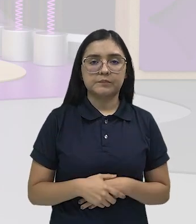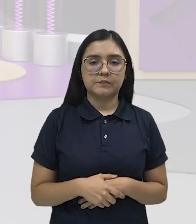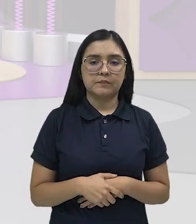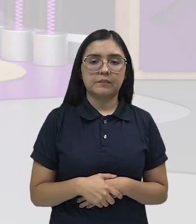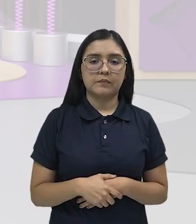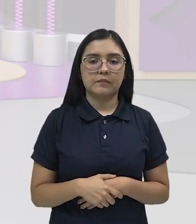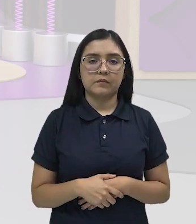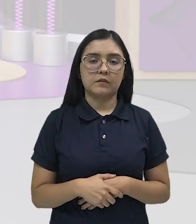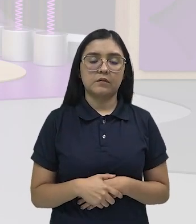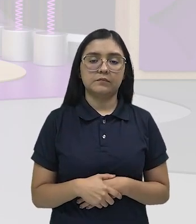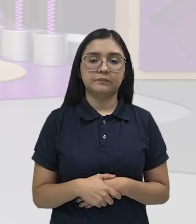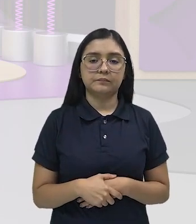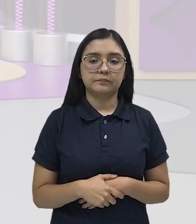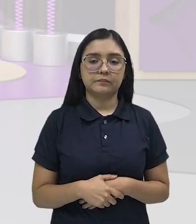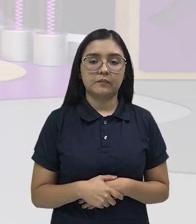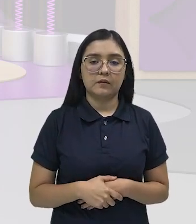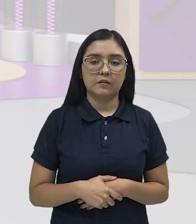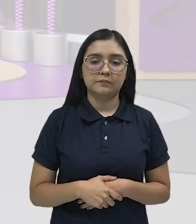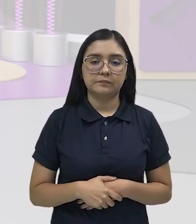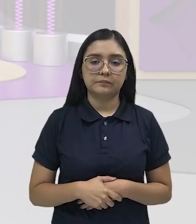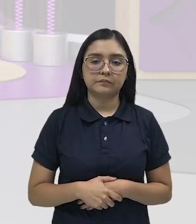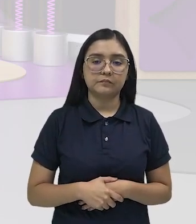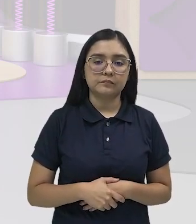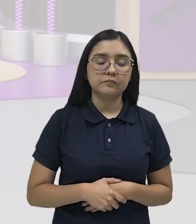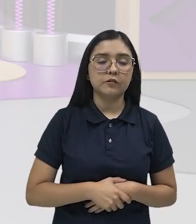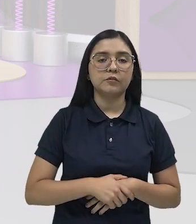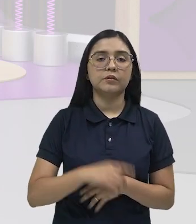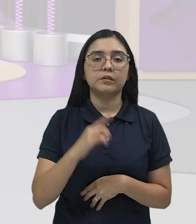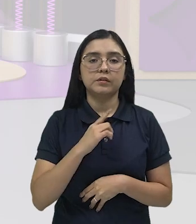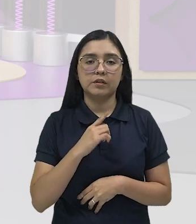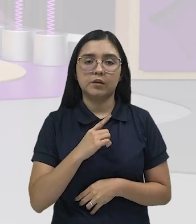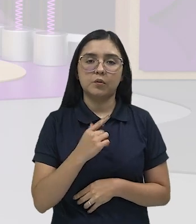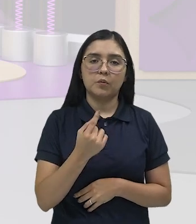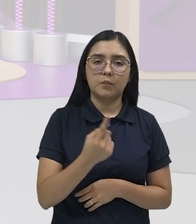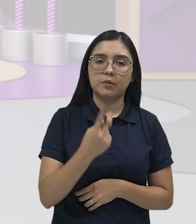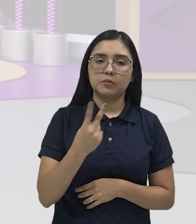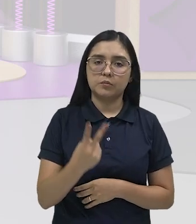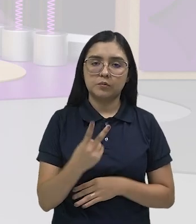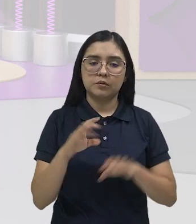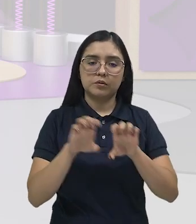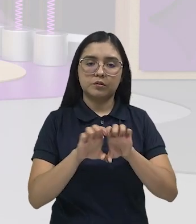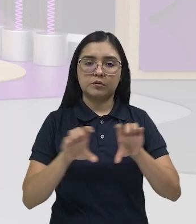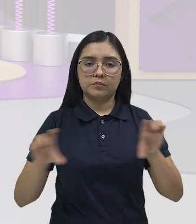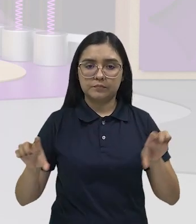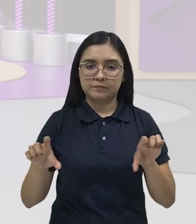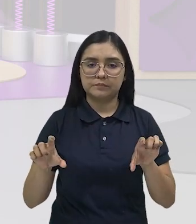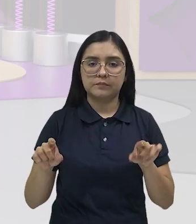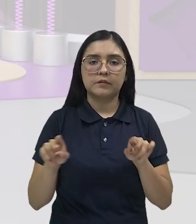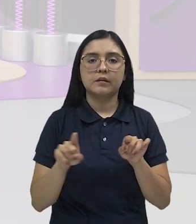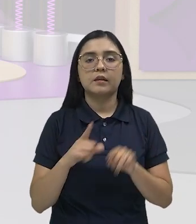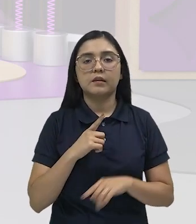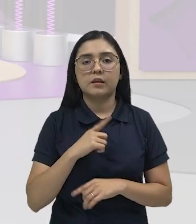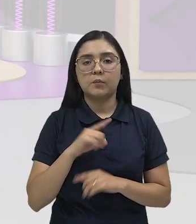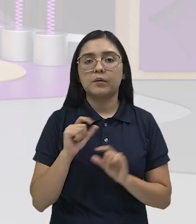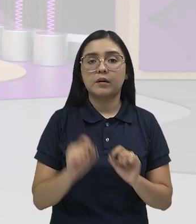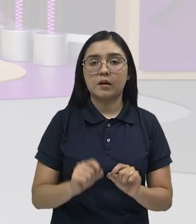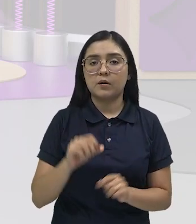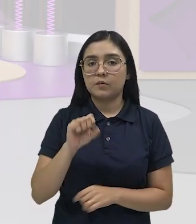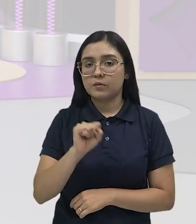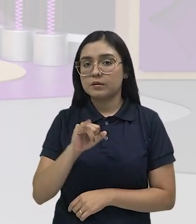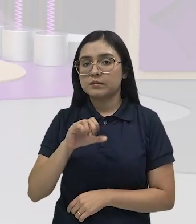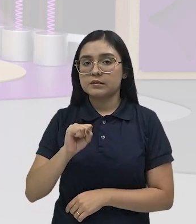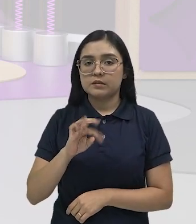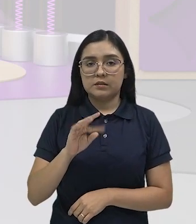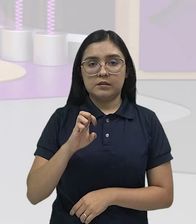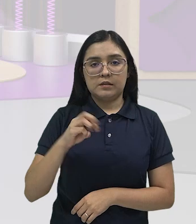Então, quando você junta duas ou mais equações lineares, você tem um sistema.